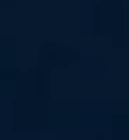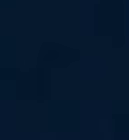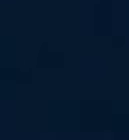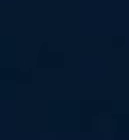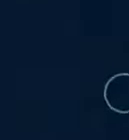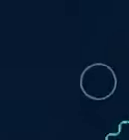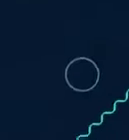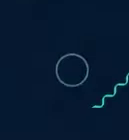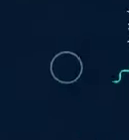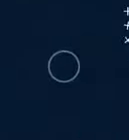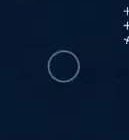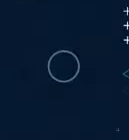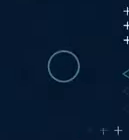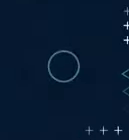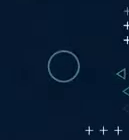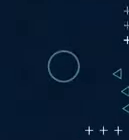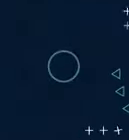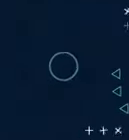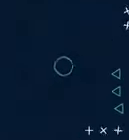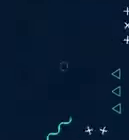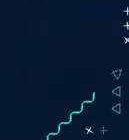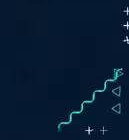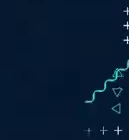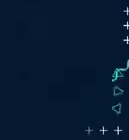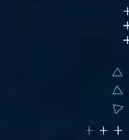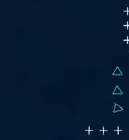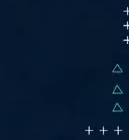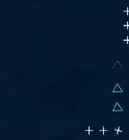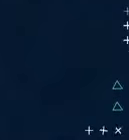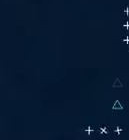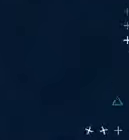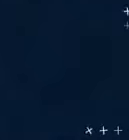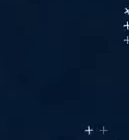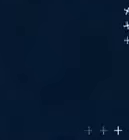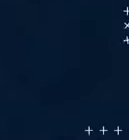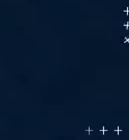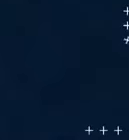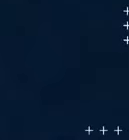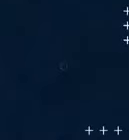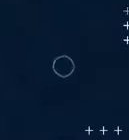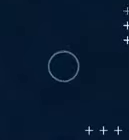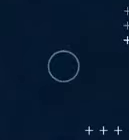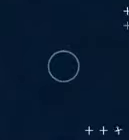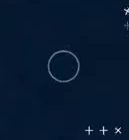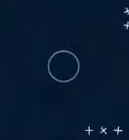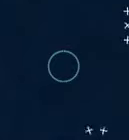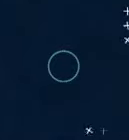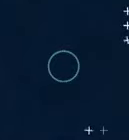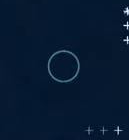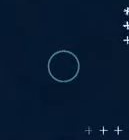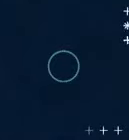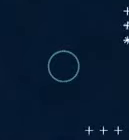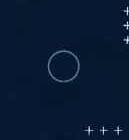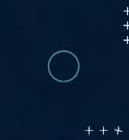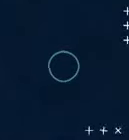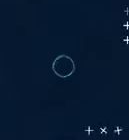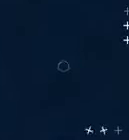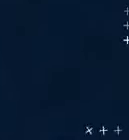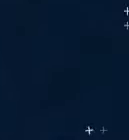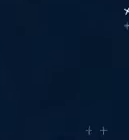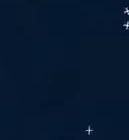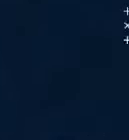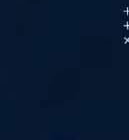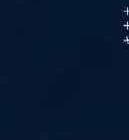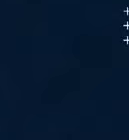aula. Objetivo específico: compreender os fundamentos e as diferenças entre o conhecimento filosófico e